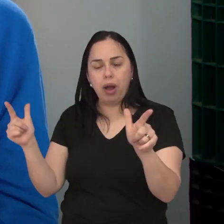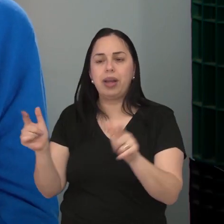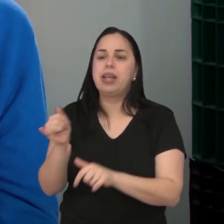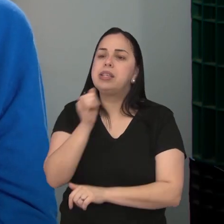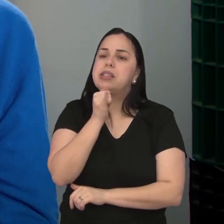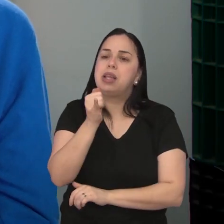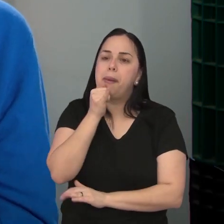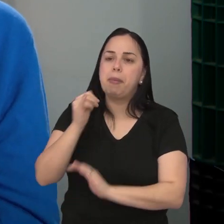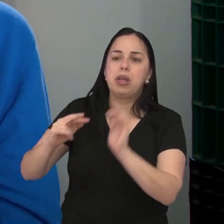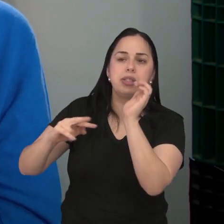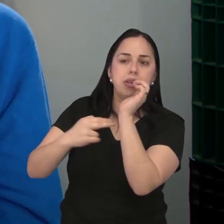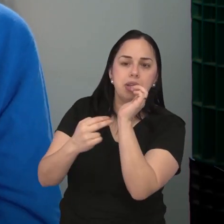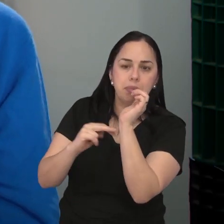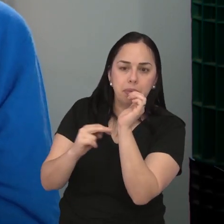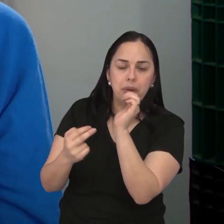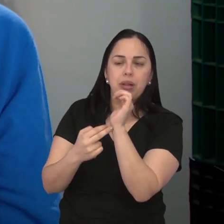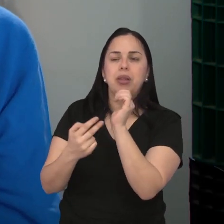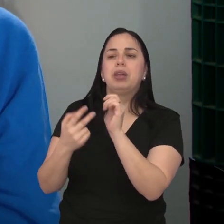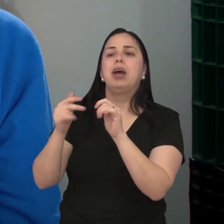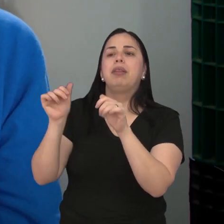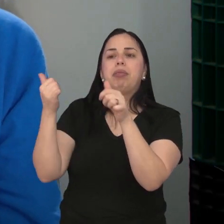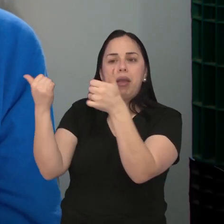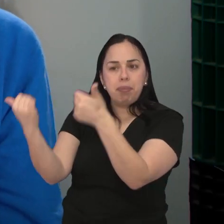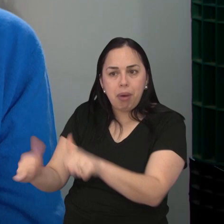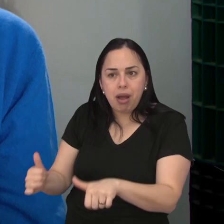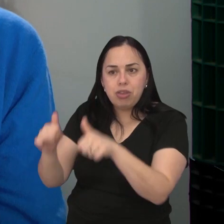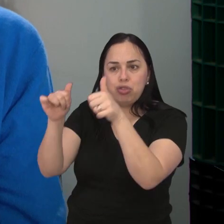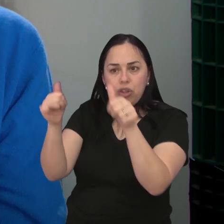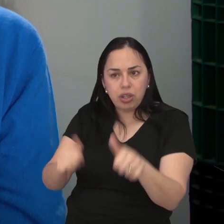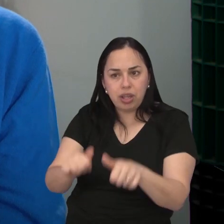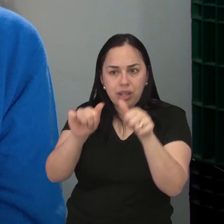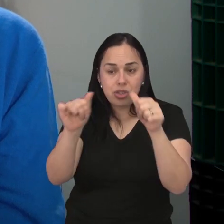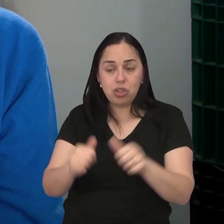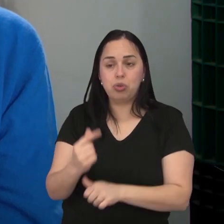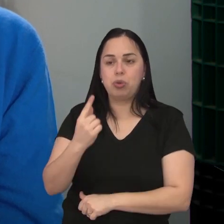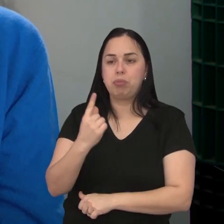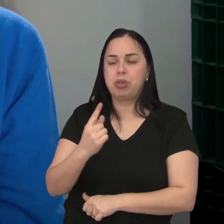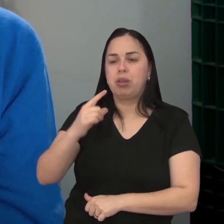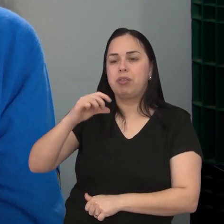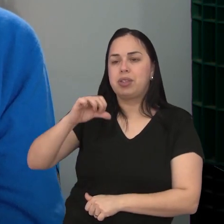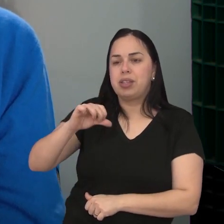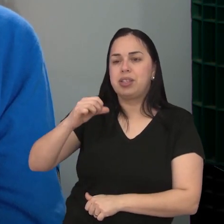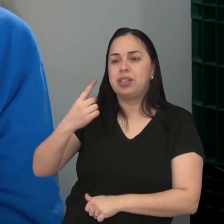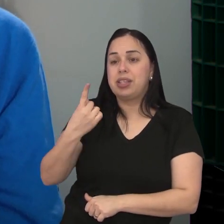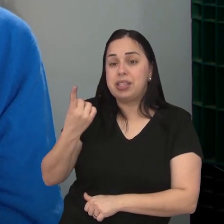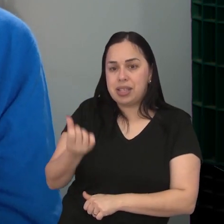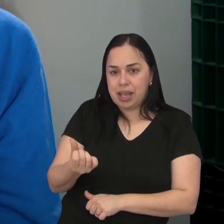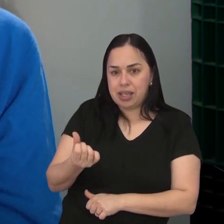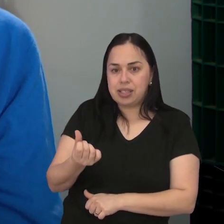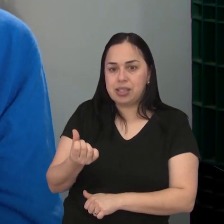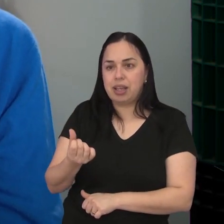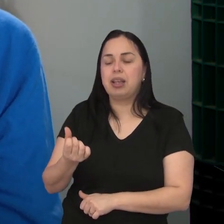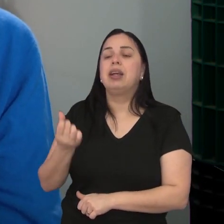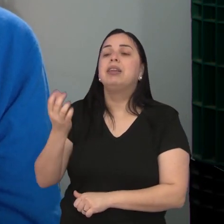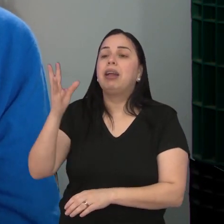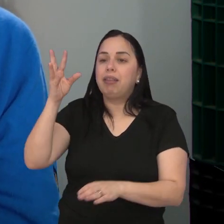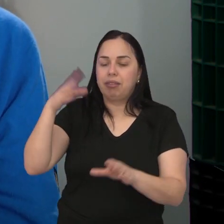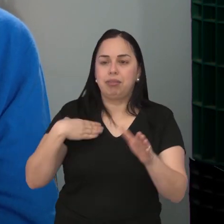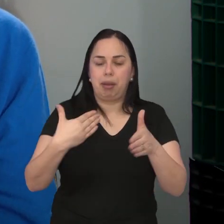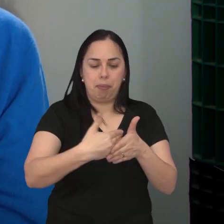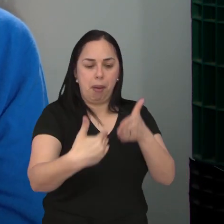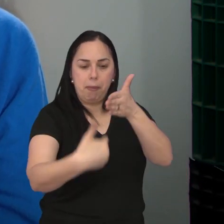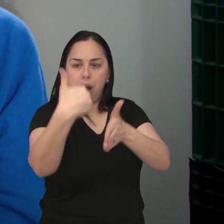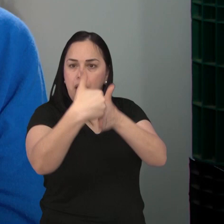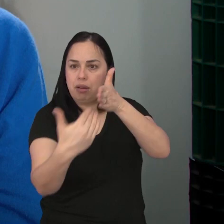casos, como o município de São Sebastião. Imagens do século XVI, 1554, se não me engano,